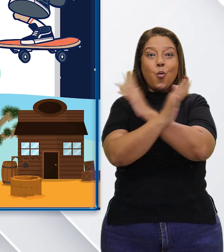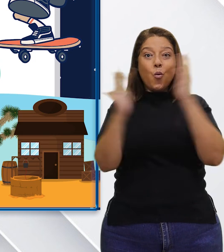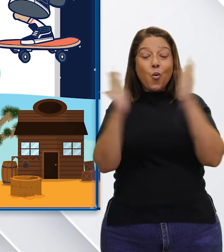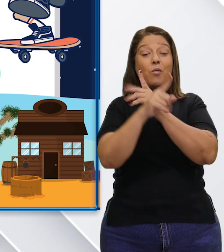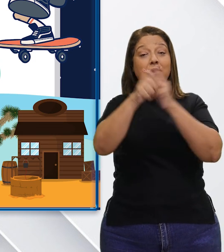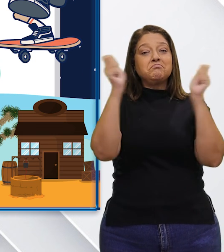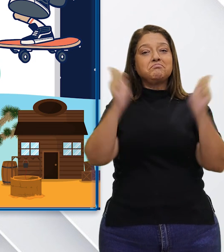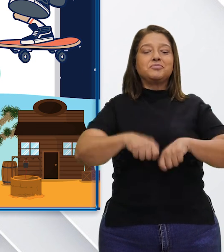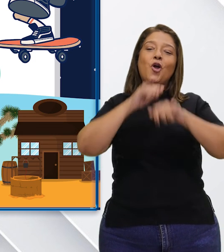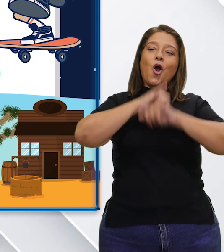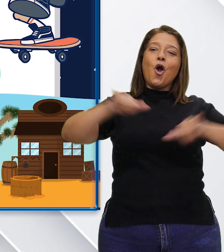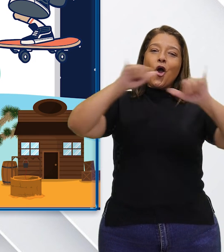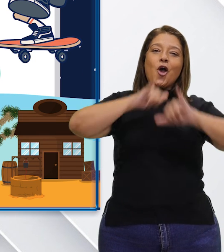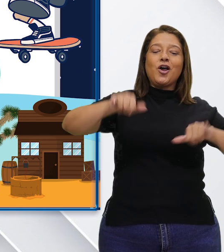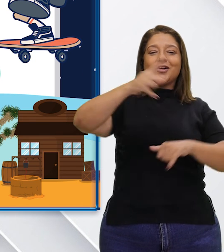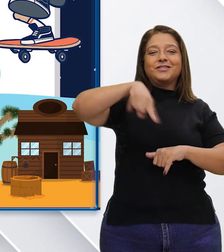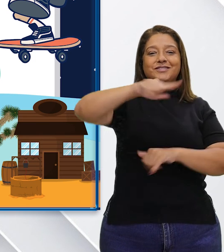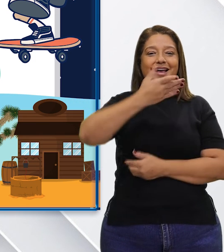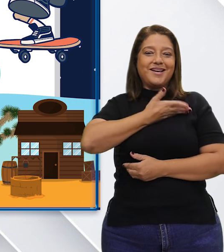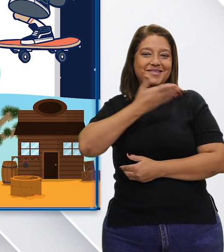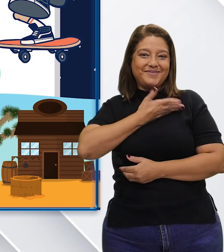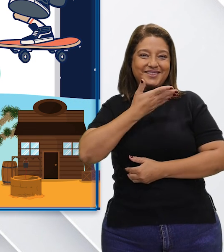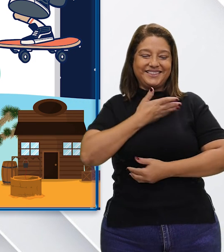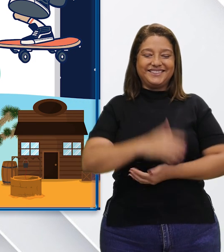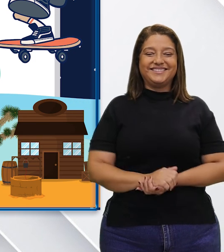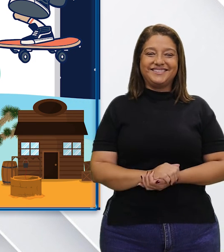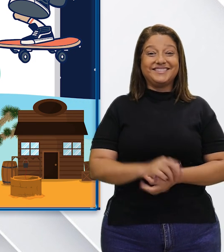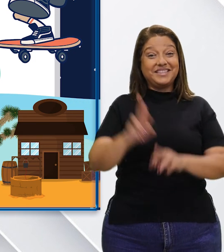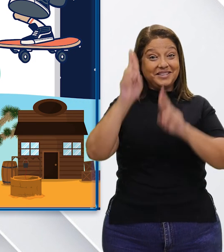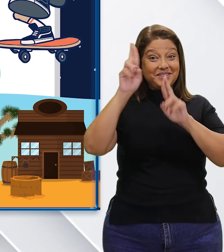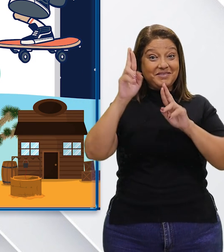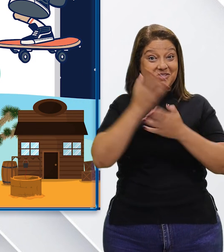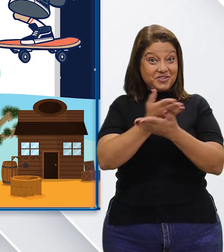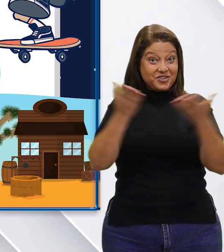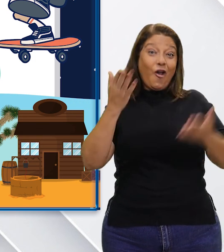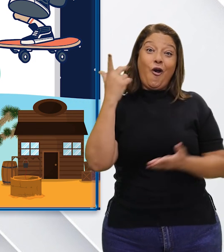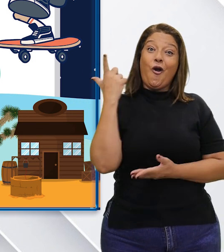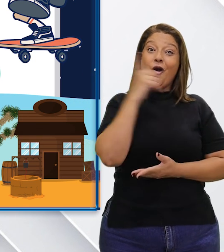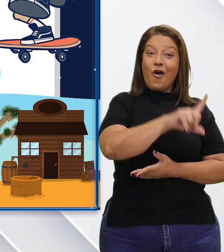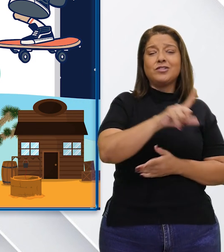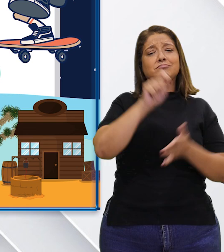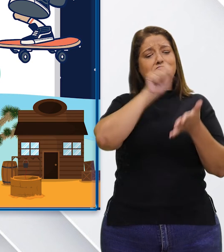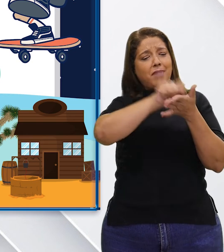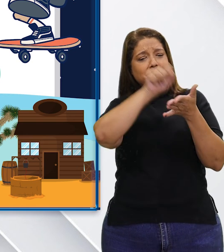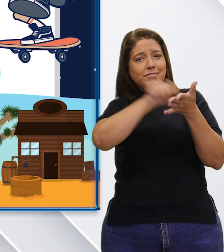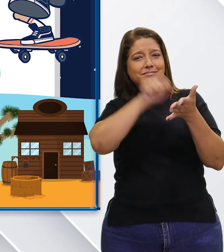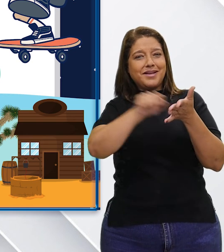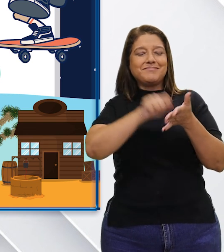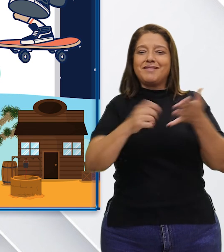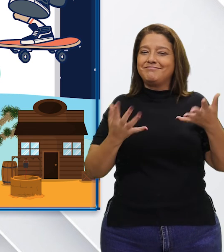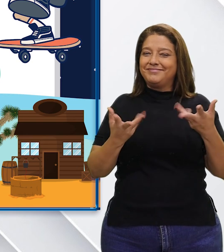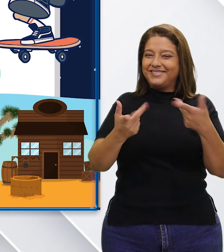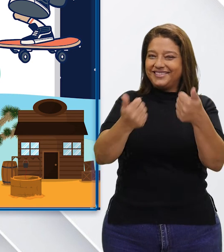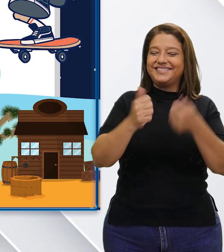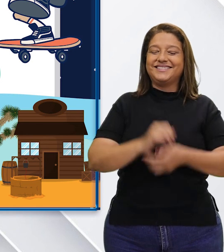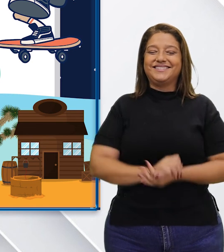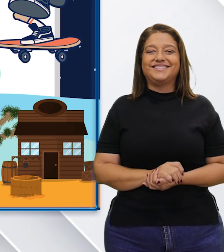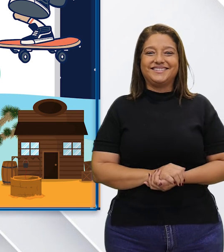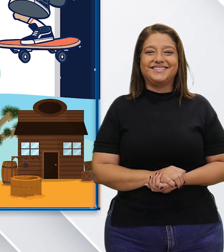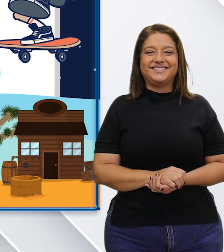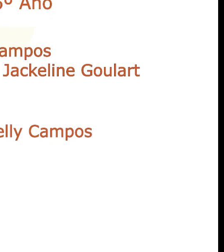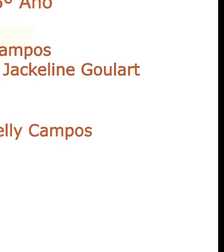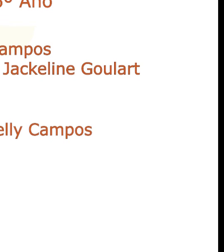contada aos seus colegas de sala. Espero que consigam fazer produções incríveis.